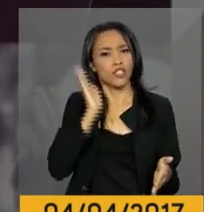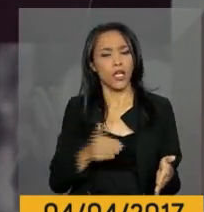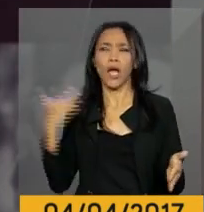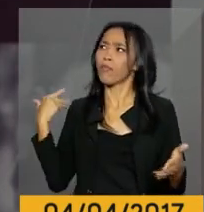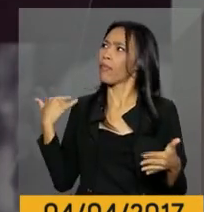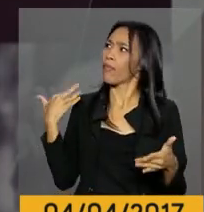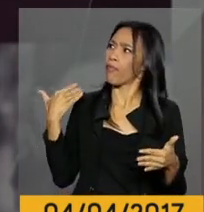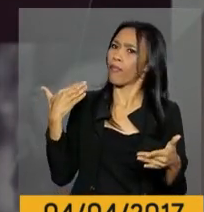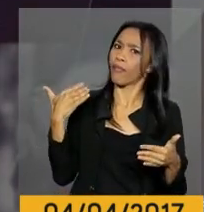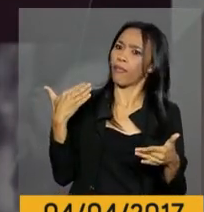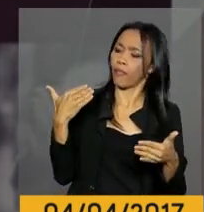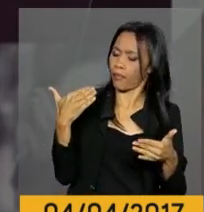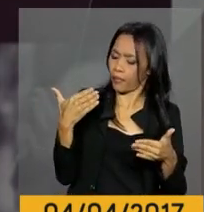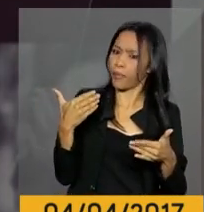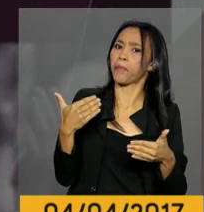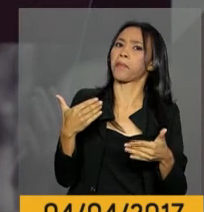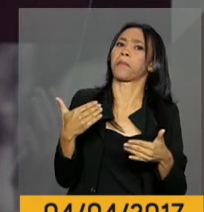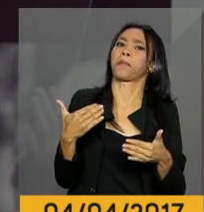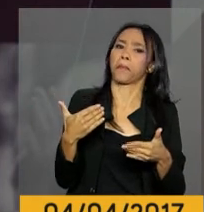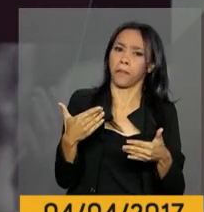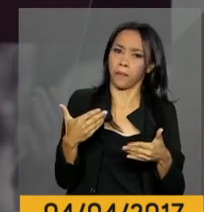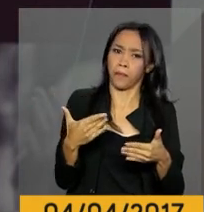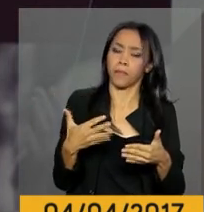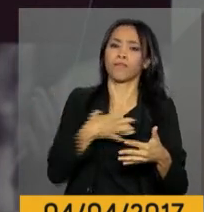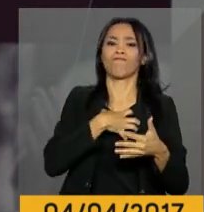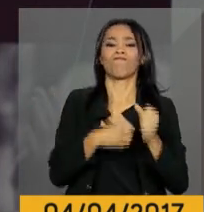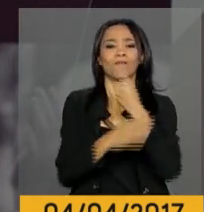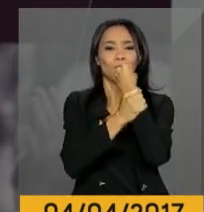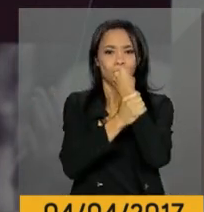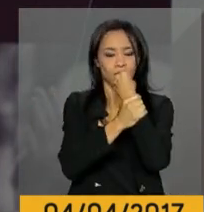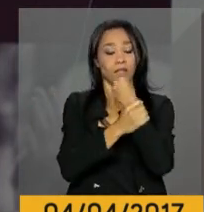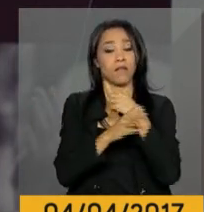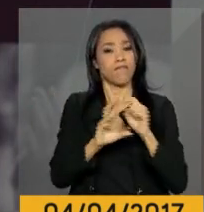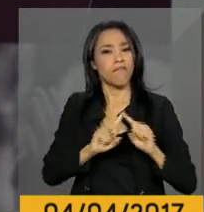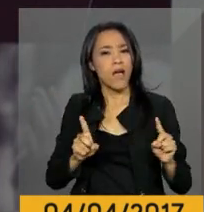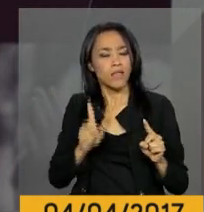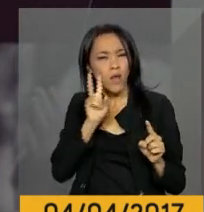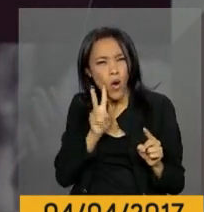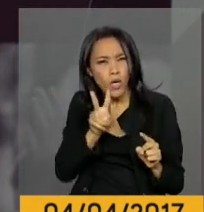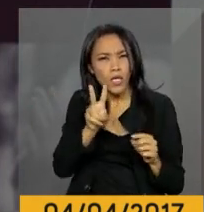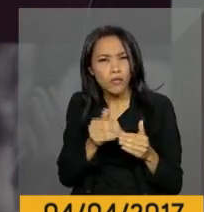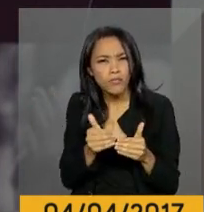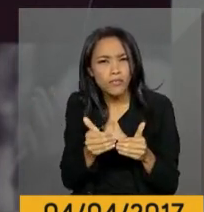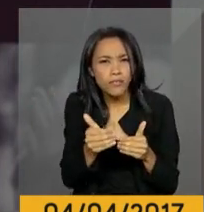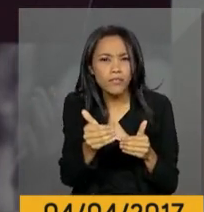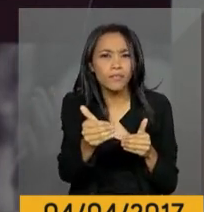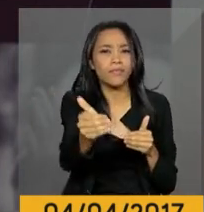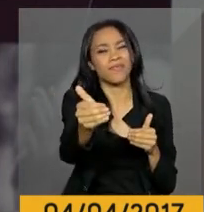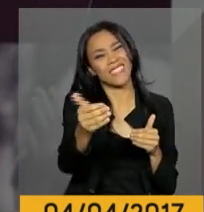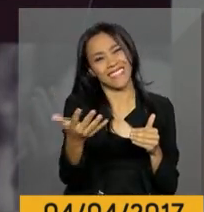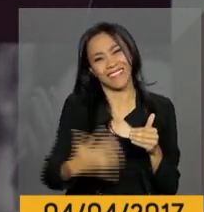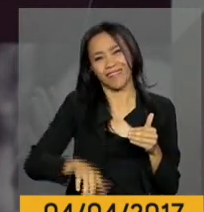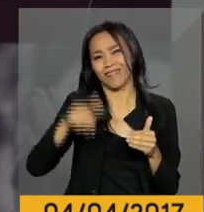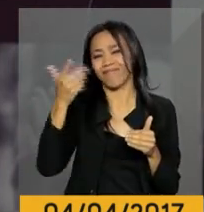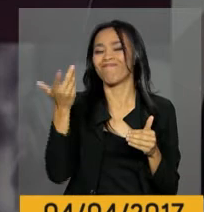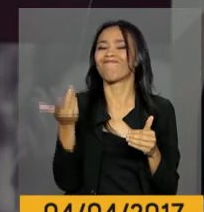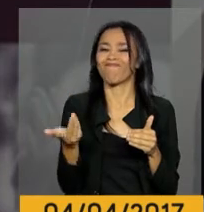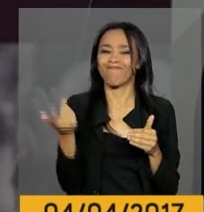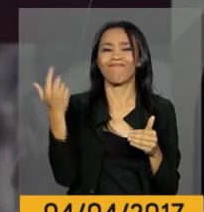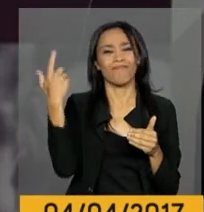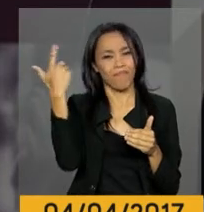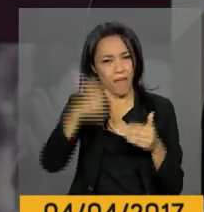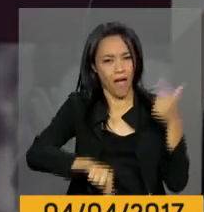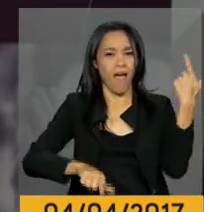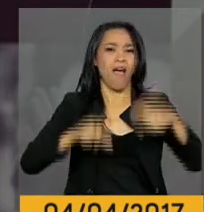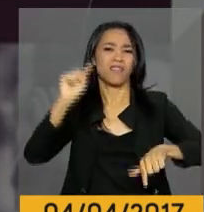percorremos nos dá justificada confiança. Mas ao olhar para frente, reconhecemos que muitos são os